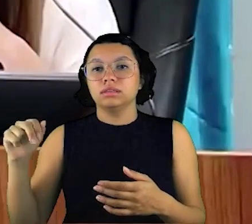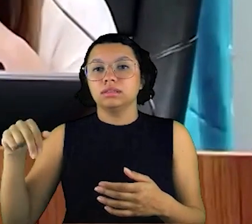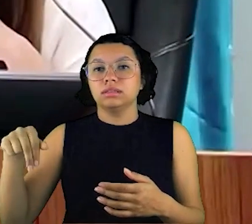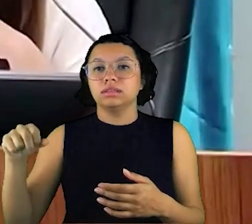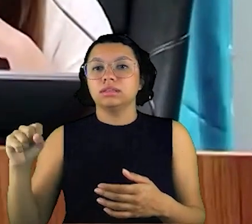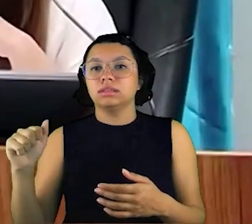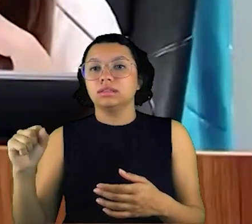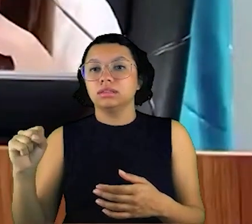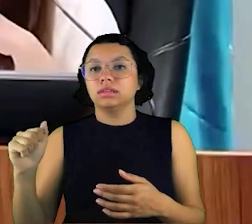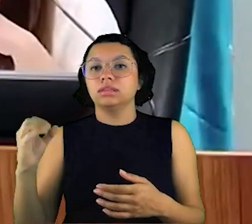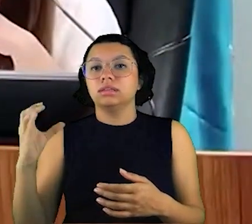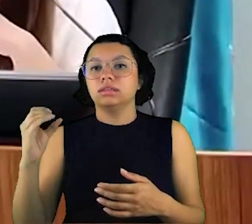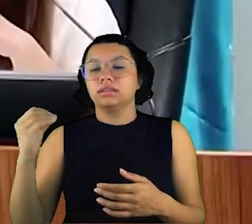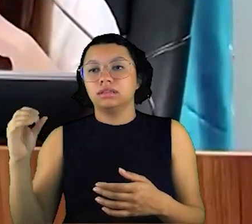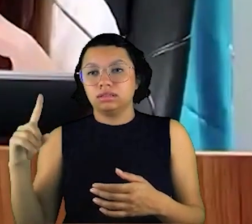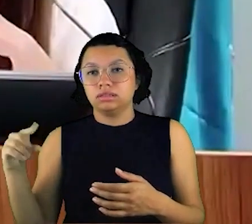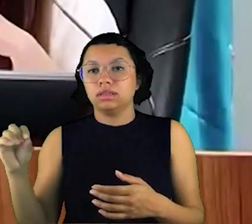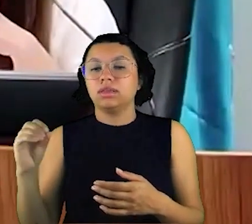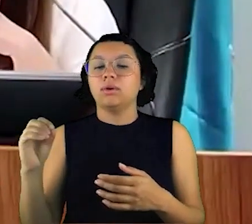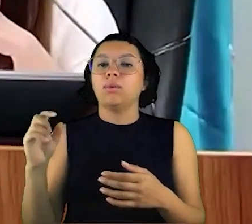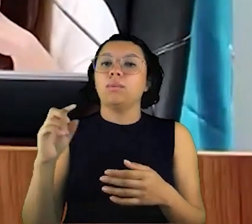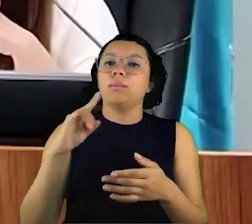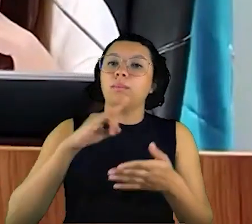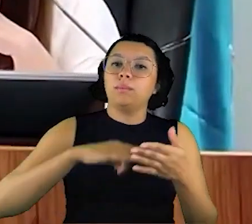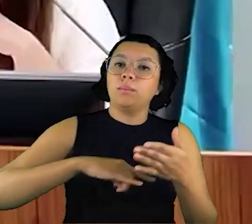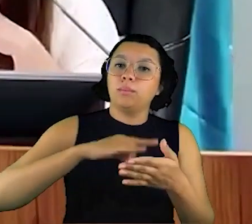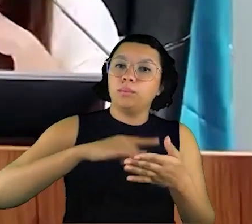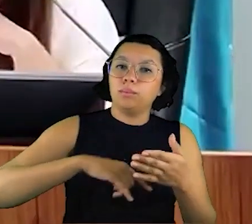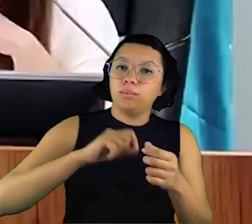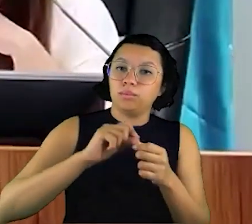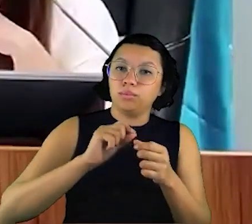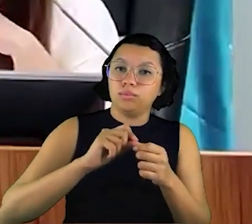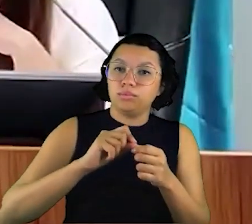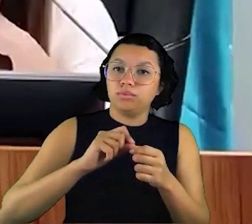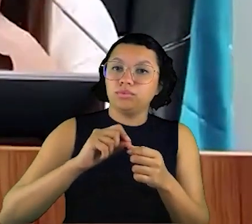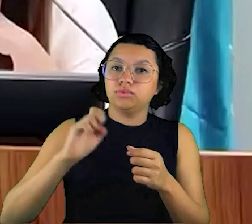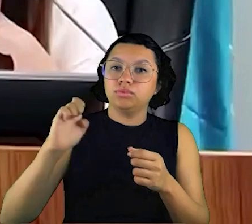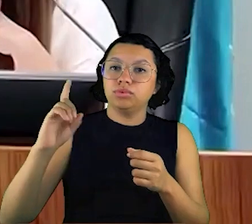transação por adesão, né? Aquela por edital.